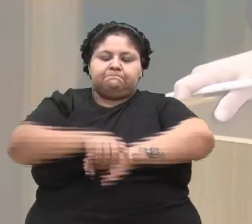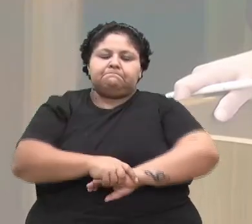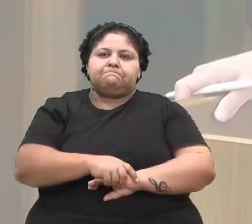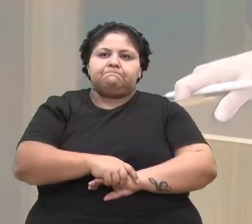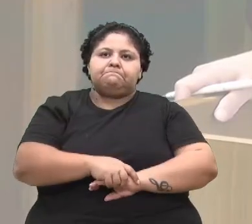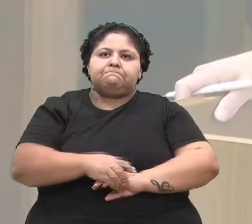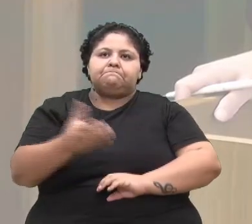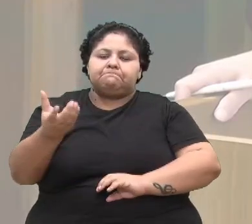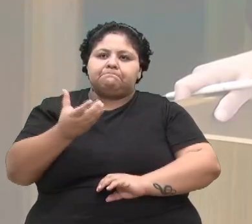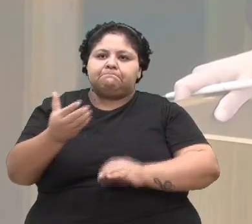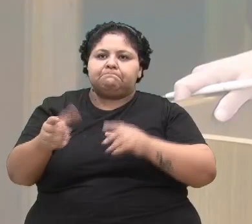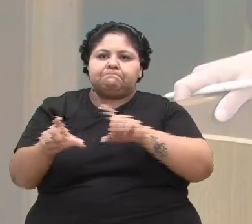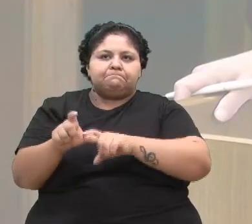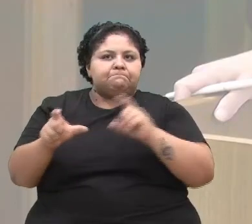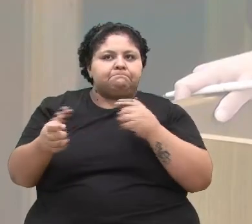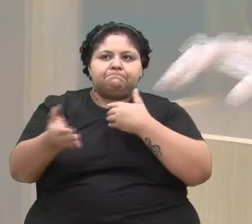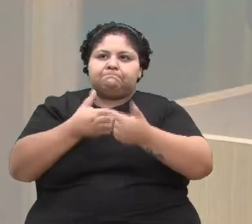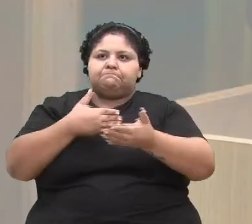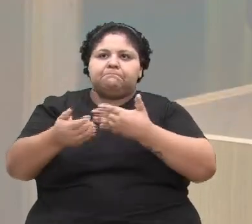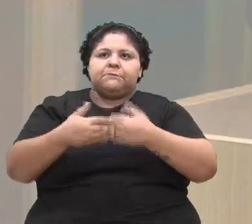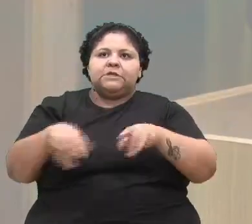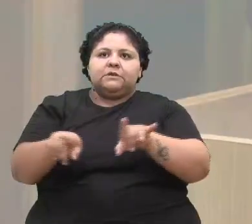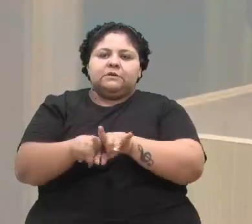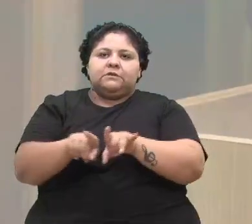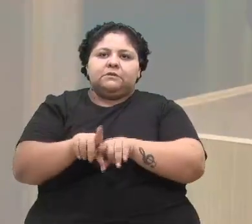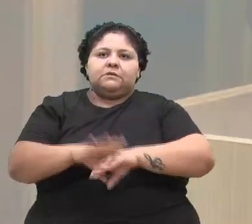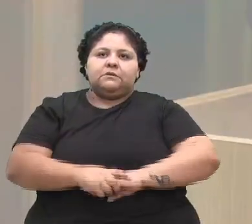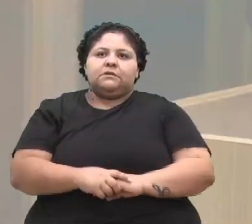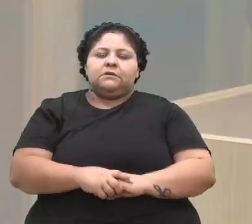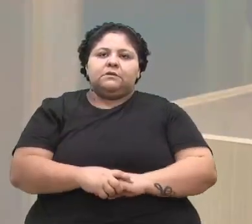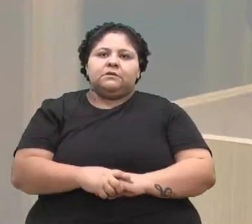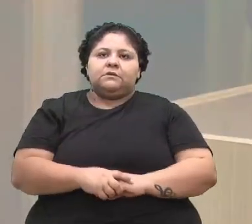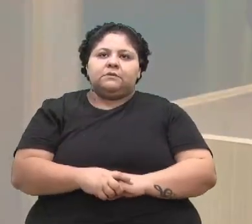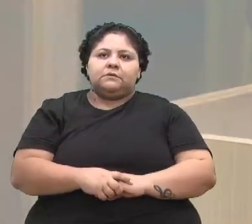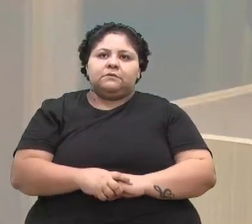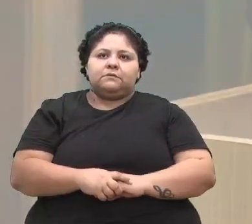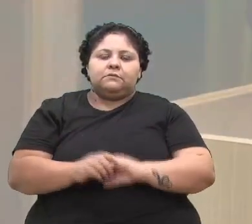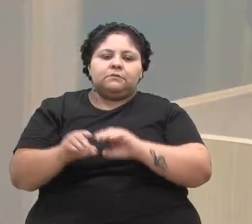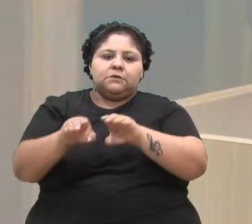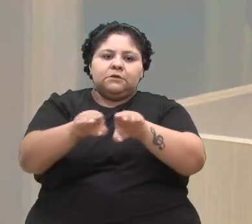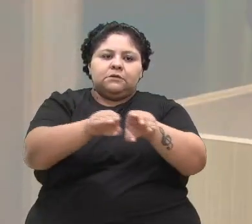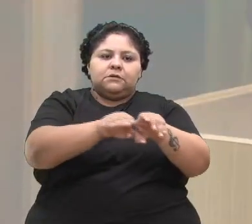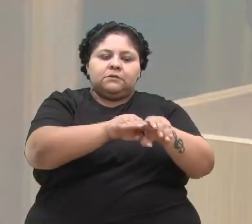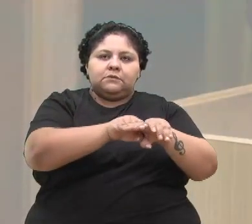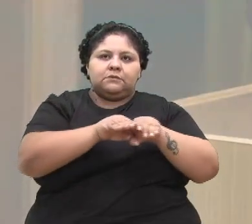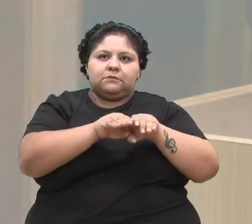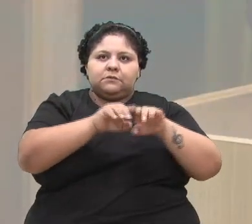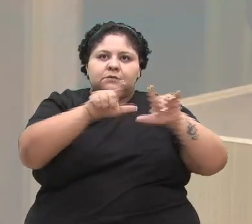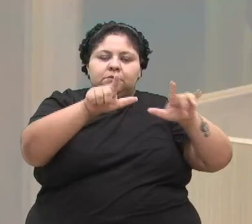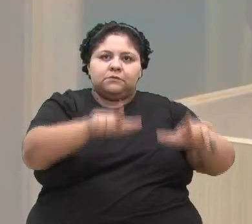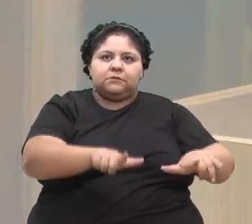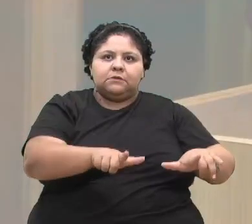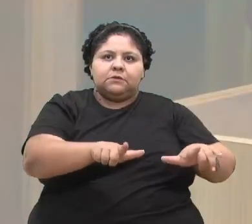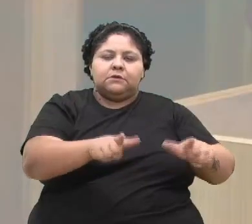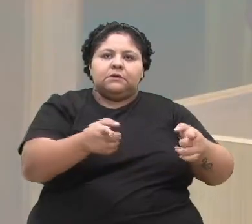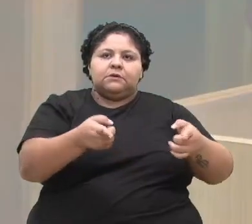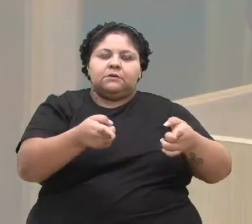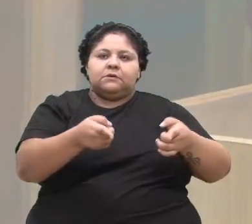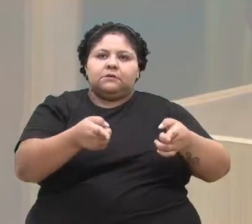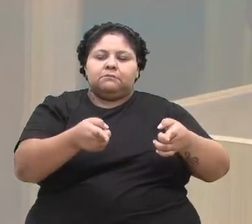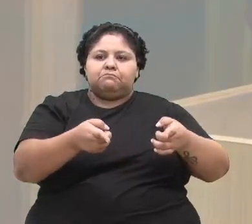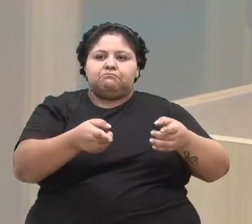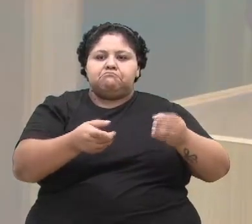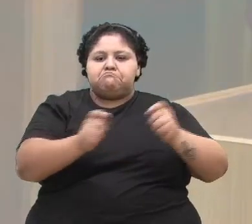que, independentemente desta medição, desta área que está sendo sugerida para fazer